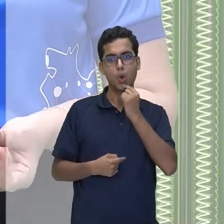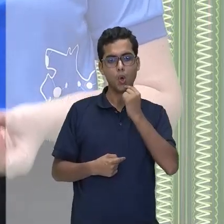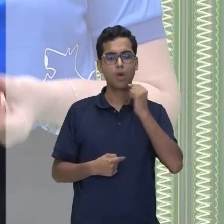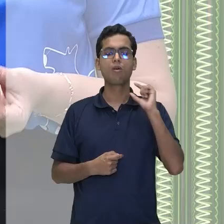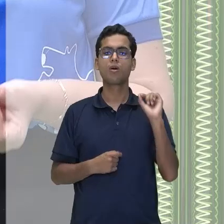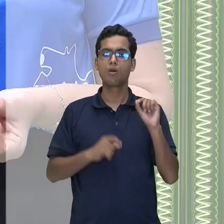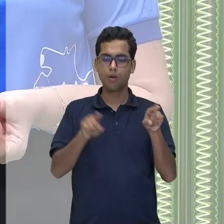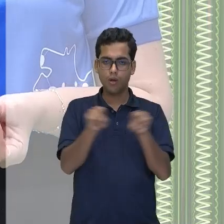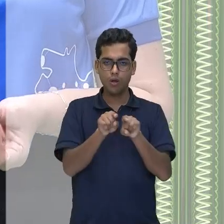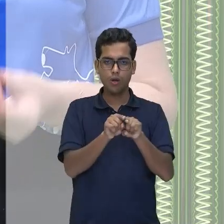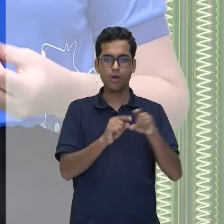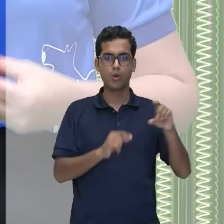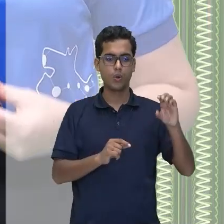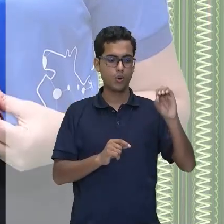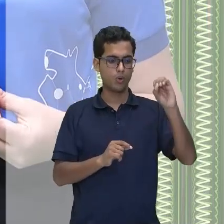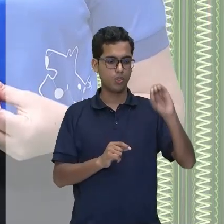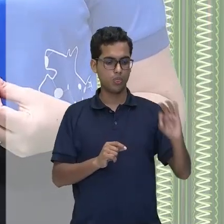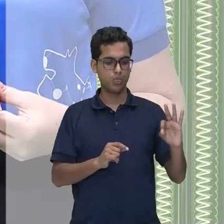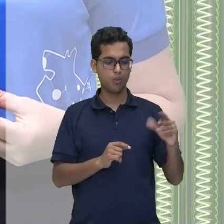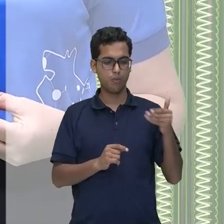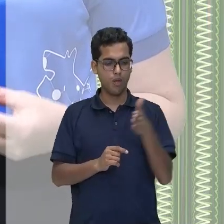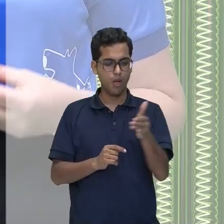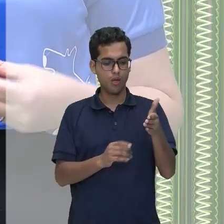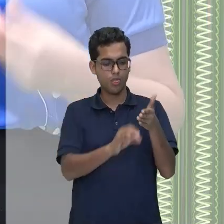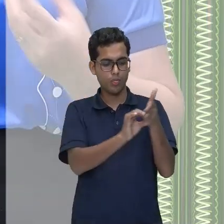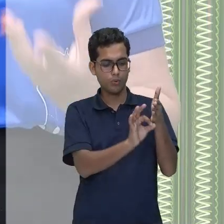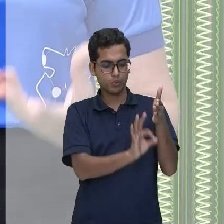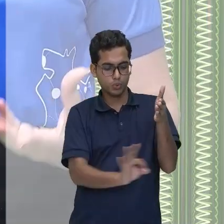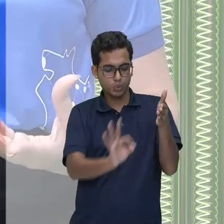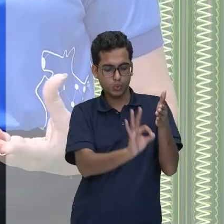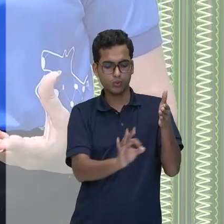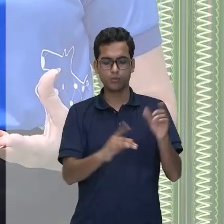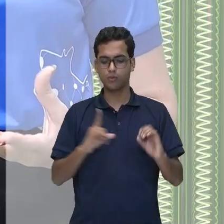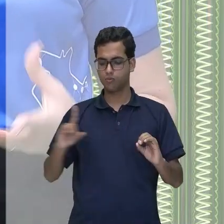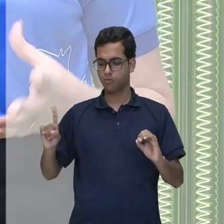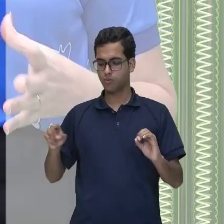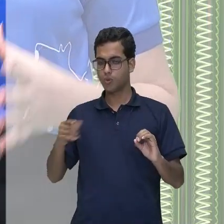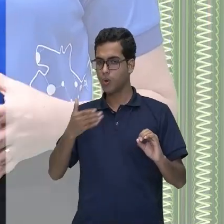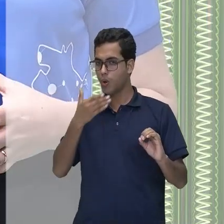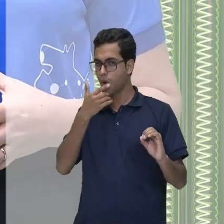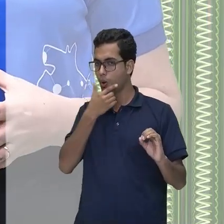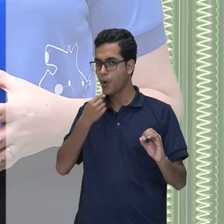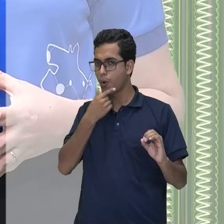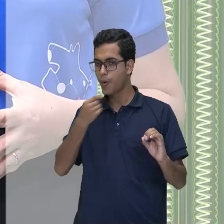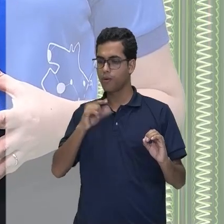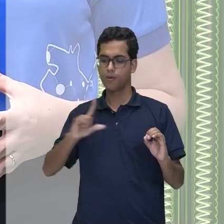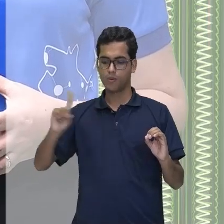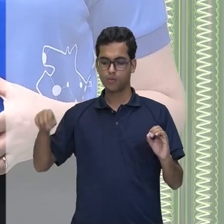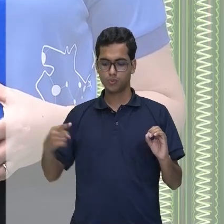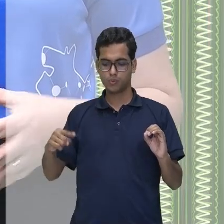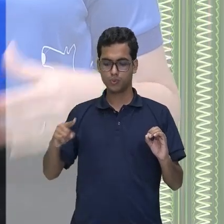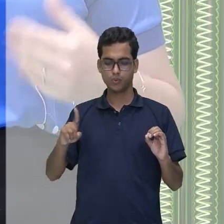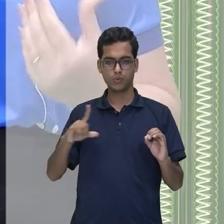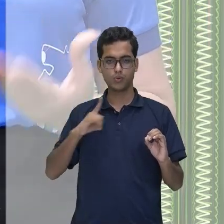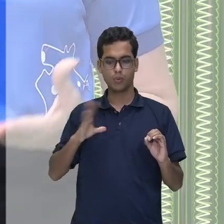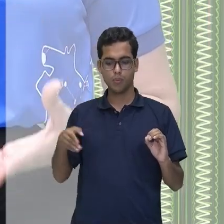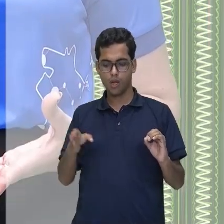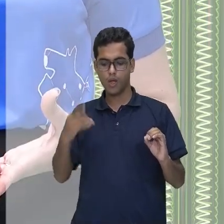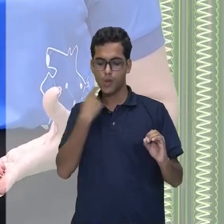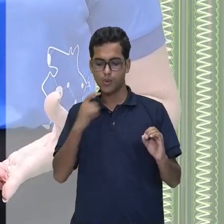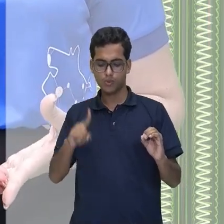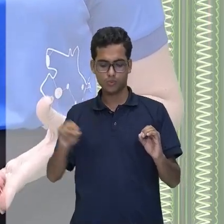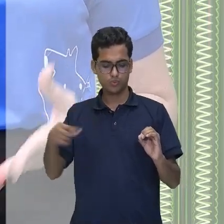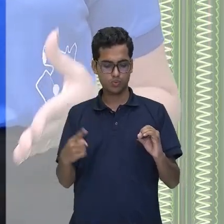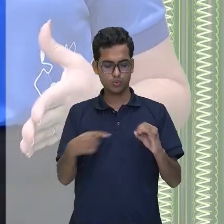origem ali aos alevinos. E o que que acontece, né? Por conta dessa seca, muitos desses peixes adultos que estão no período